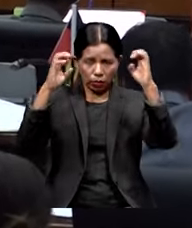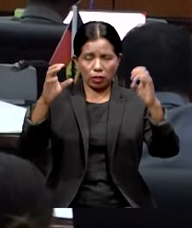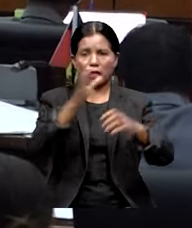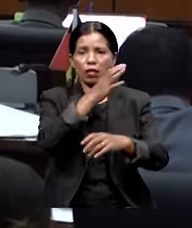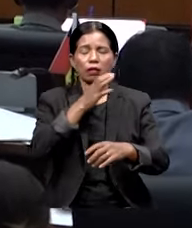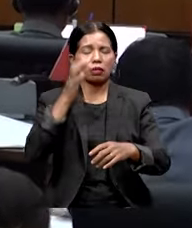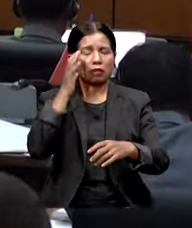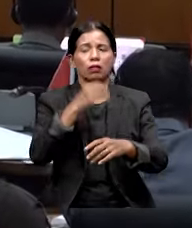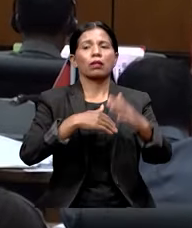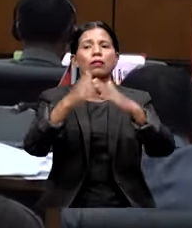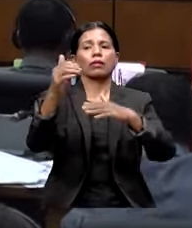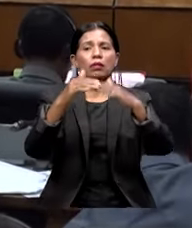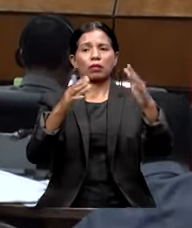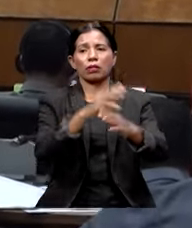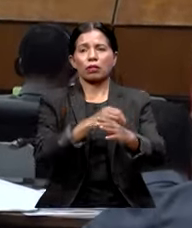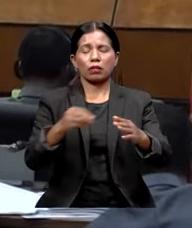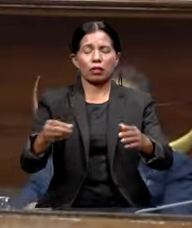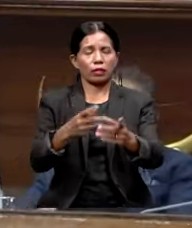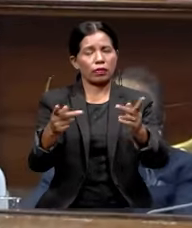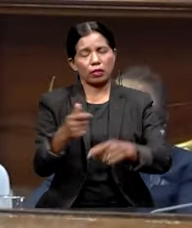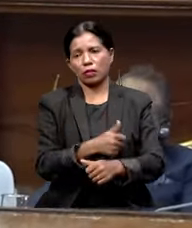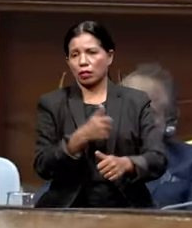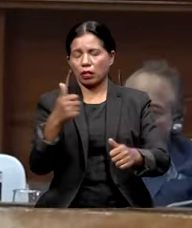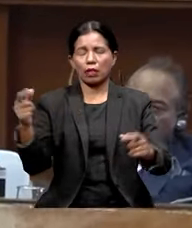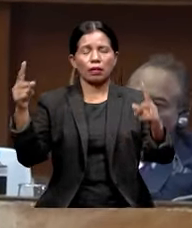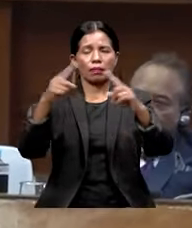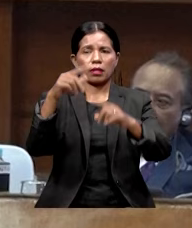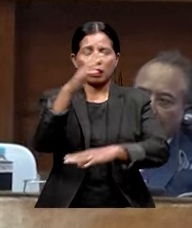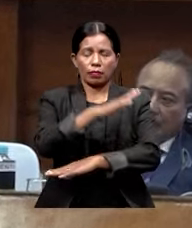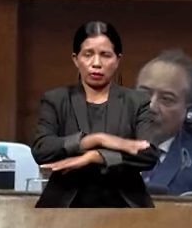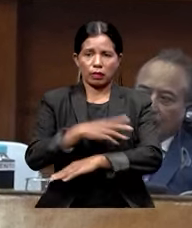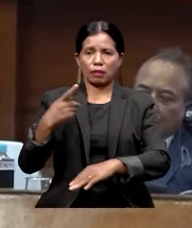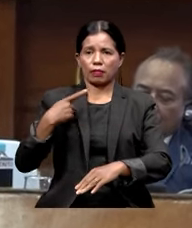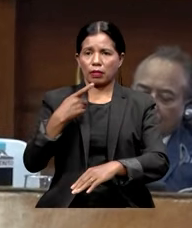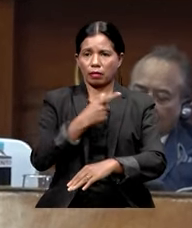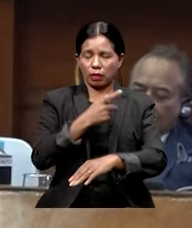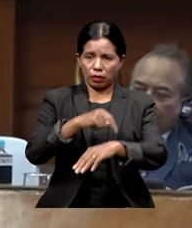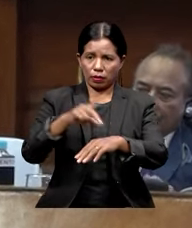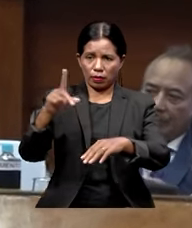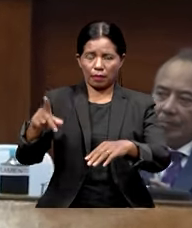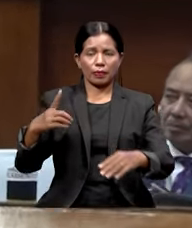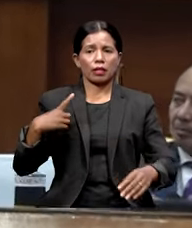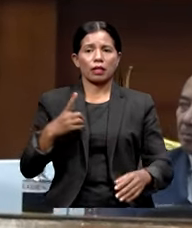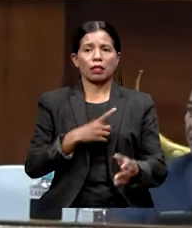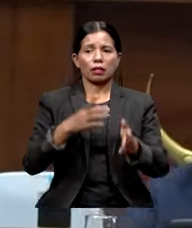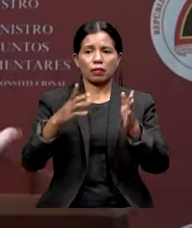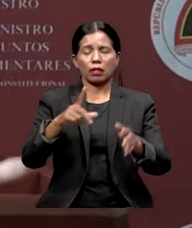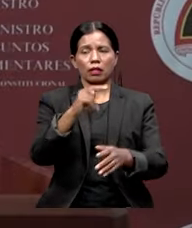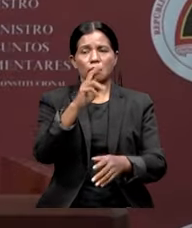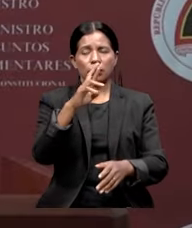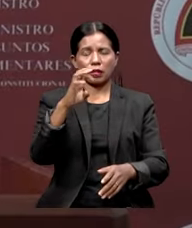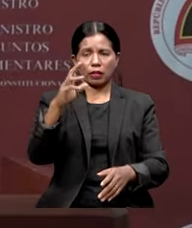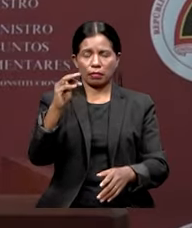agricultura e infraestrutura no setor produtivo siracelo, Bahia Mesa Parlamento Nacional. Deputada bancária Fretelin, Nuri Malkatiri